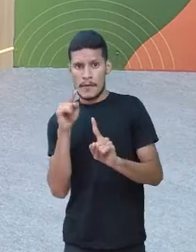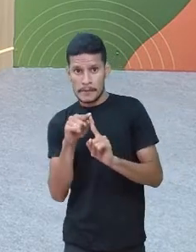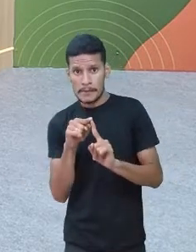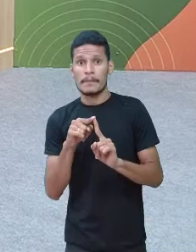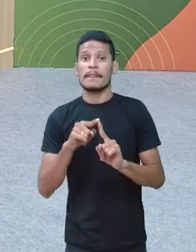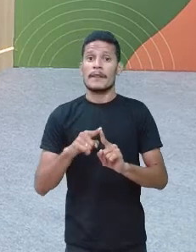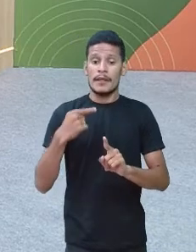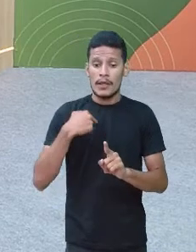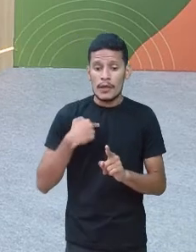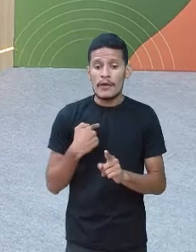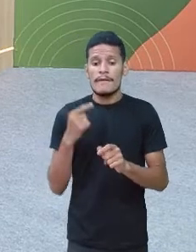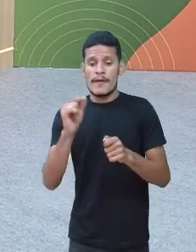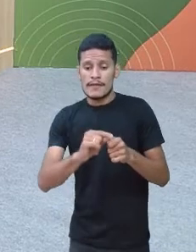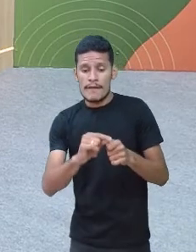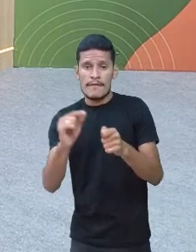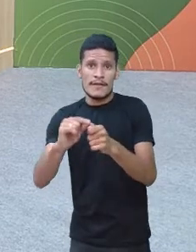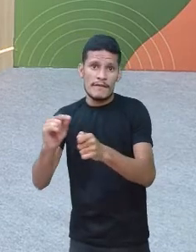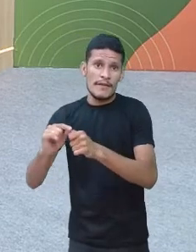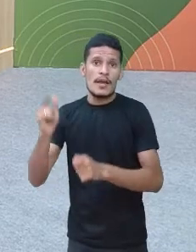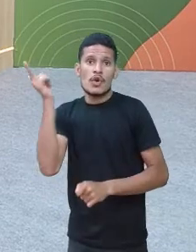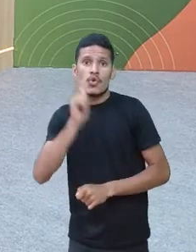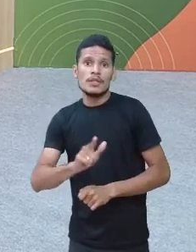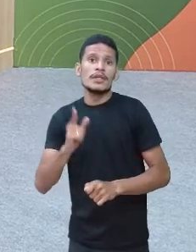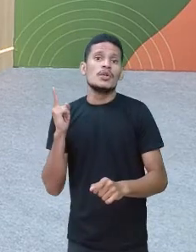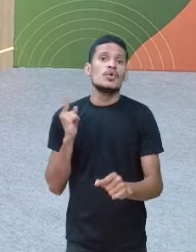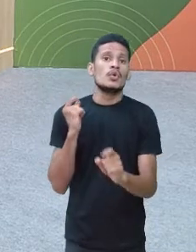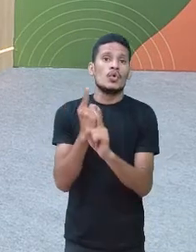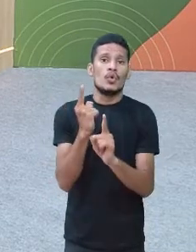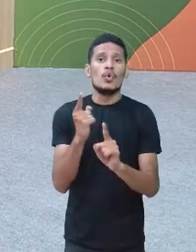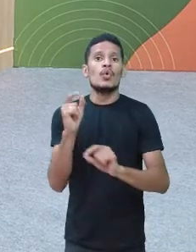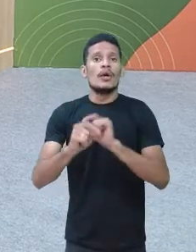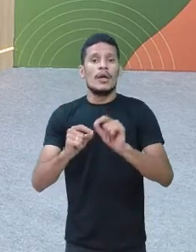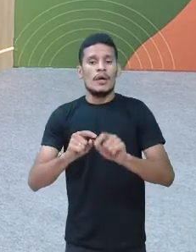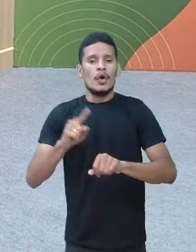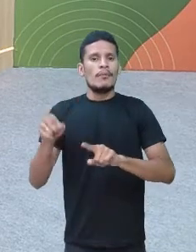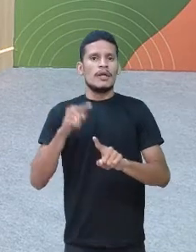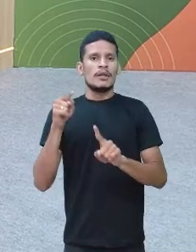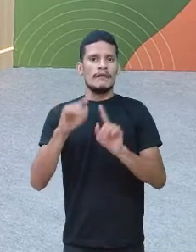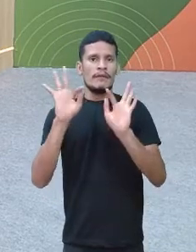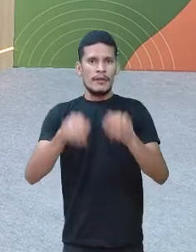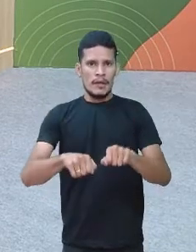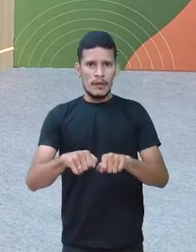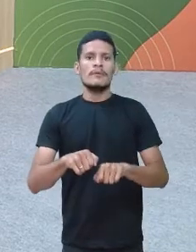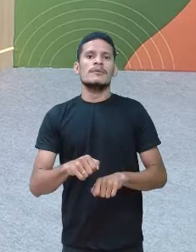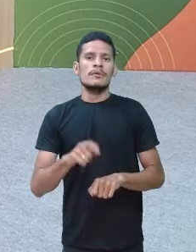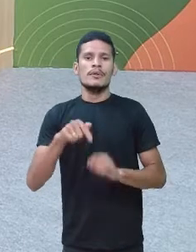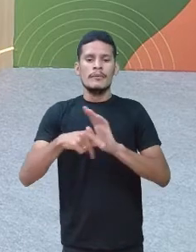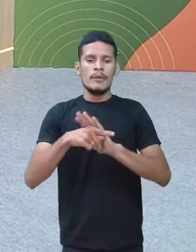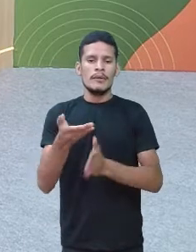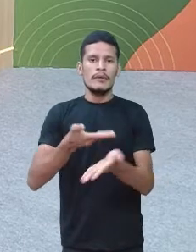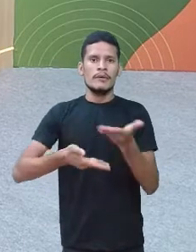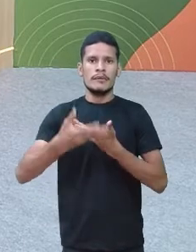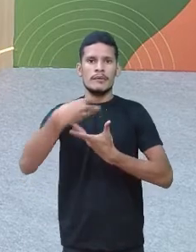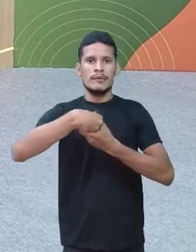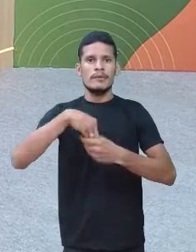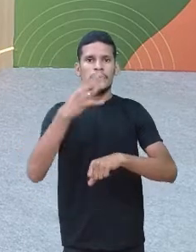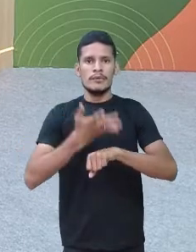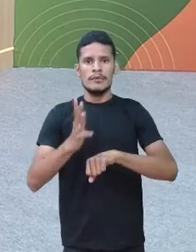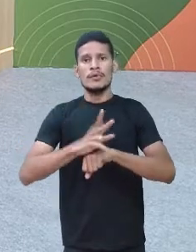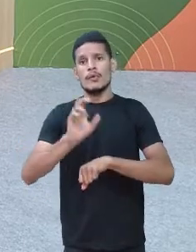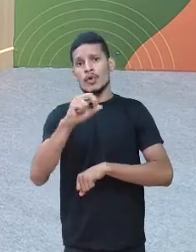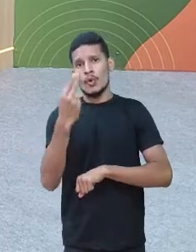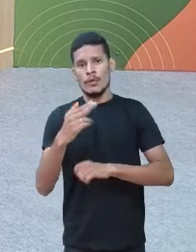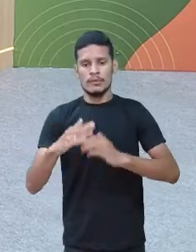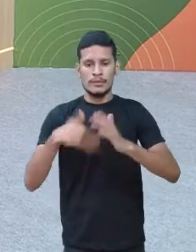para conseguir chegar no meu objetivo final, no caso relacionado ao treinamento ou